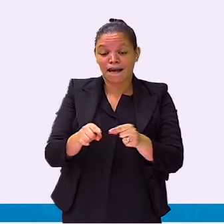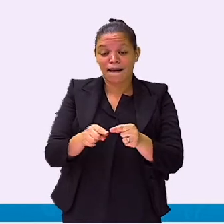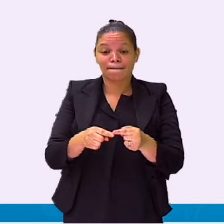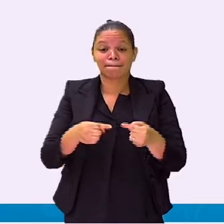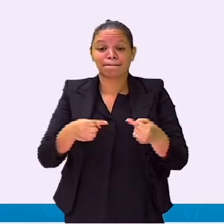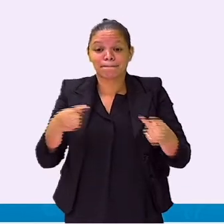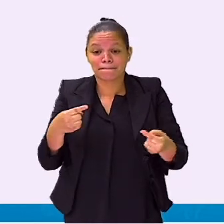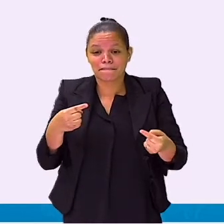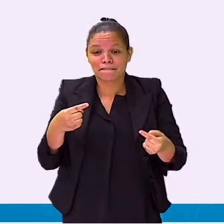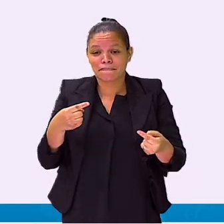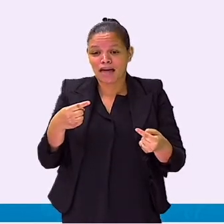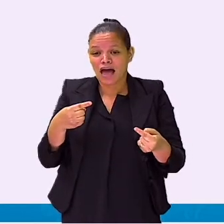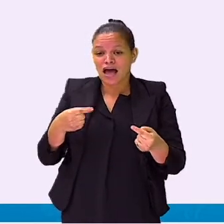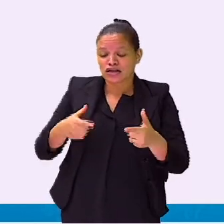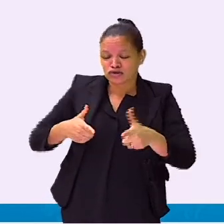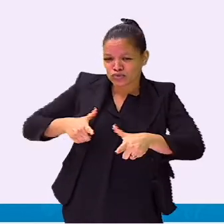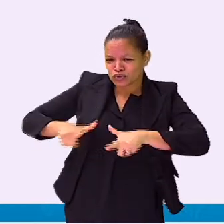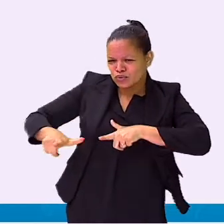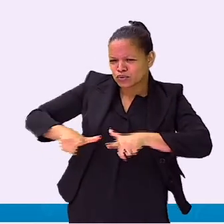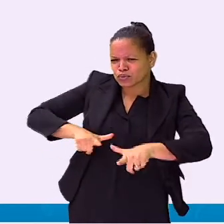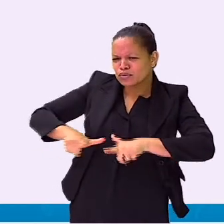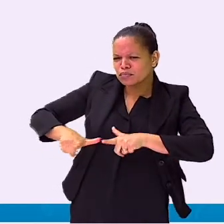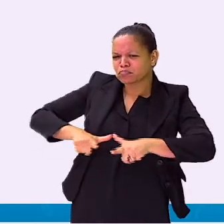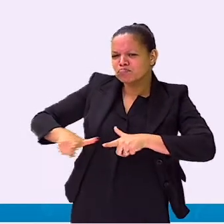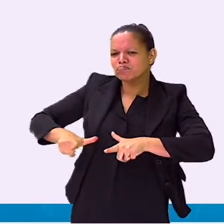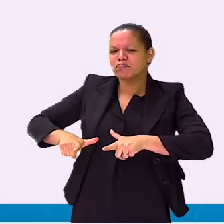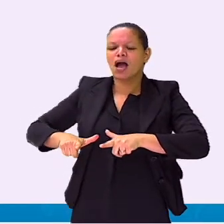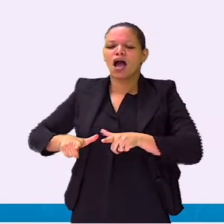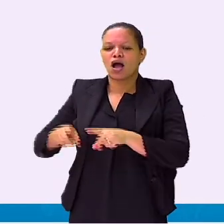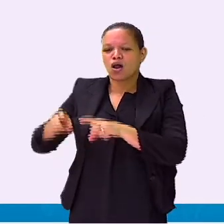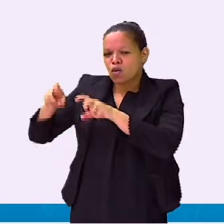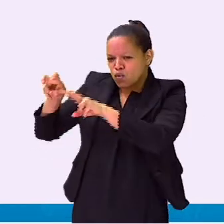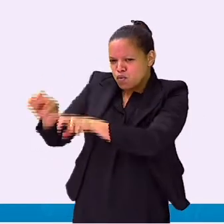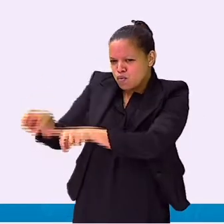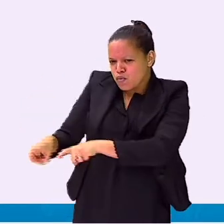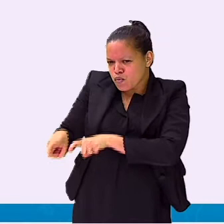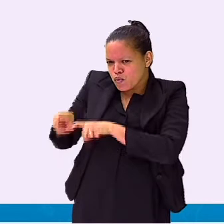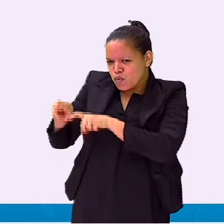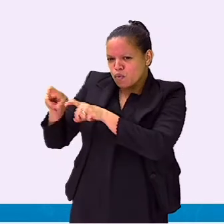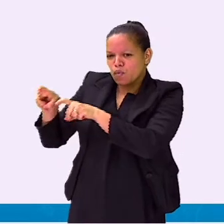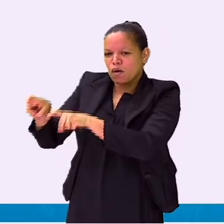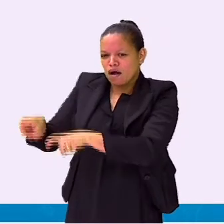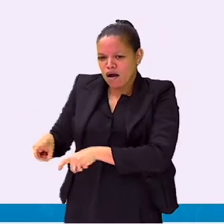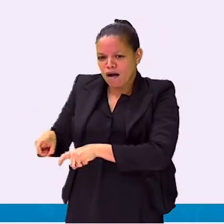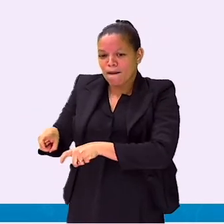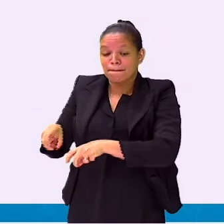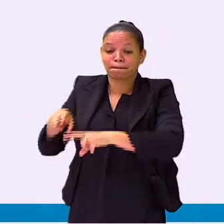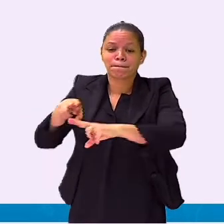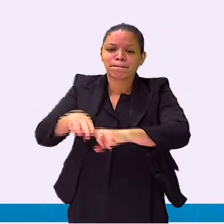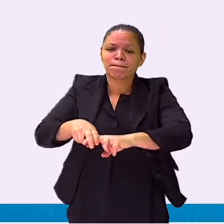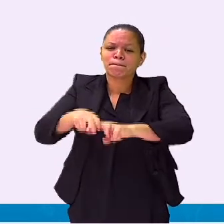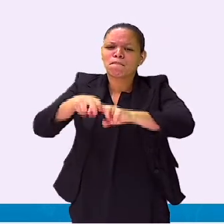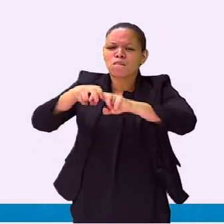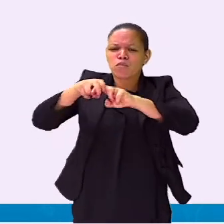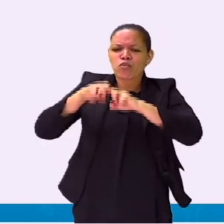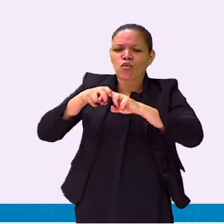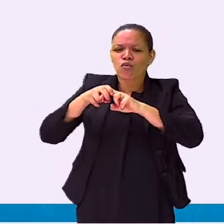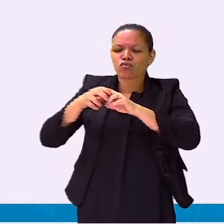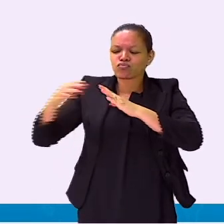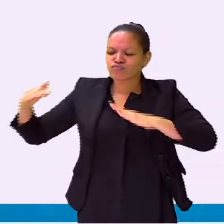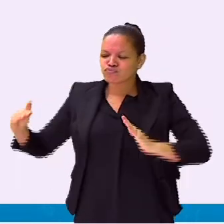leite e café. Devido ao relevo acidentado, o estado conta com